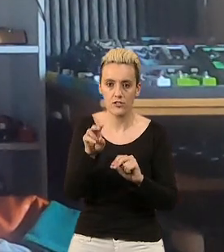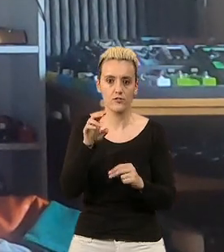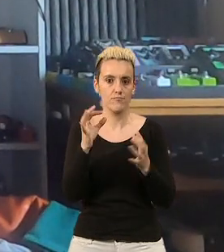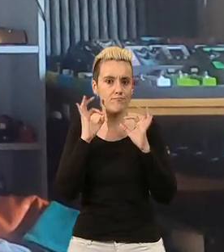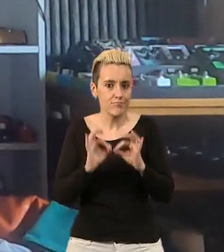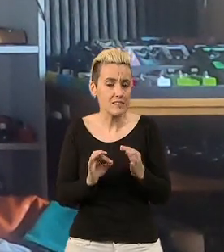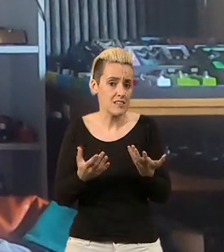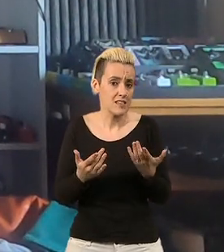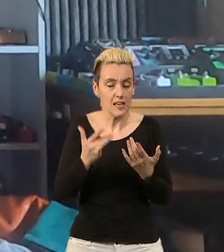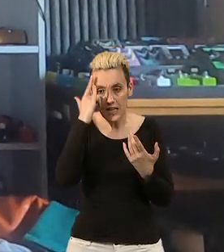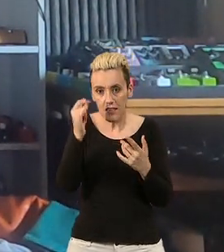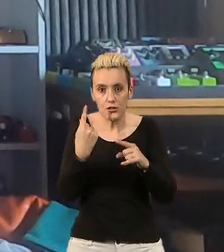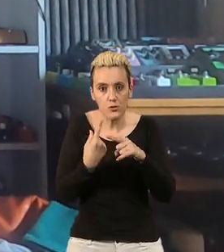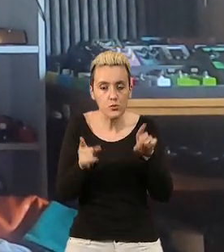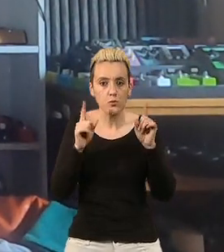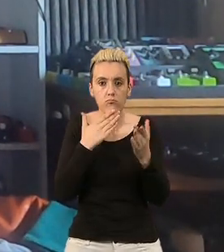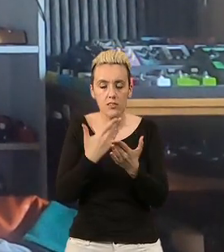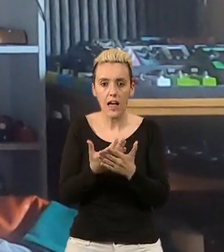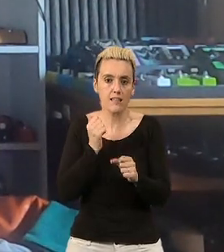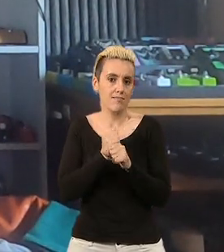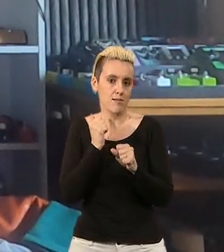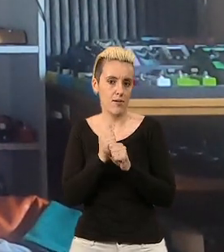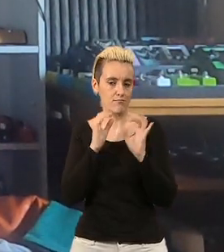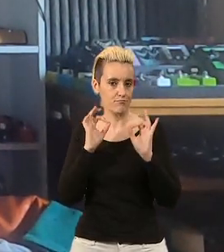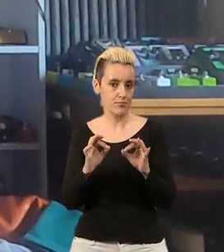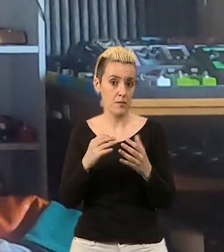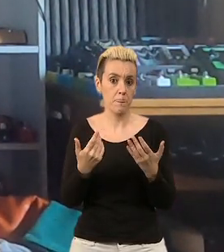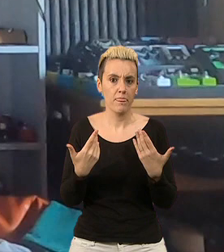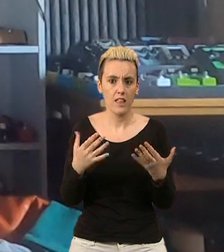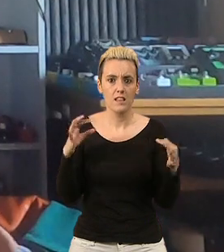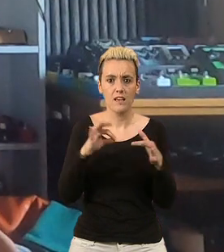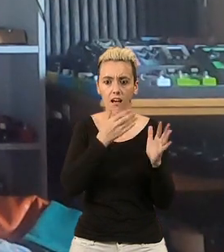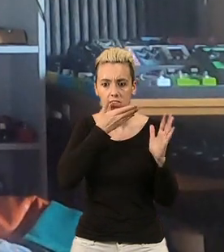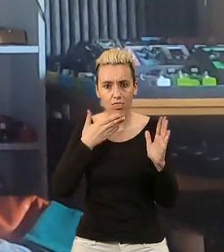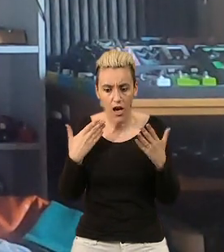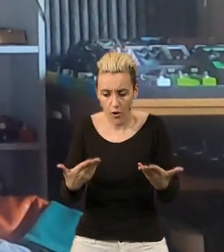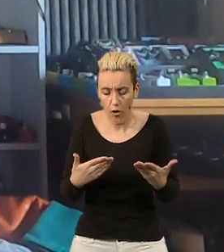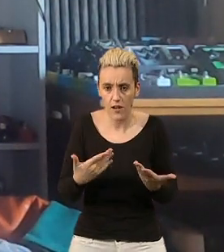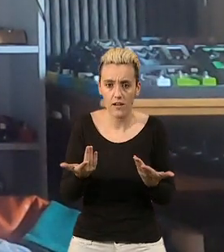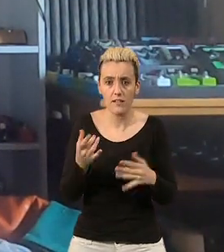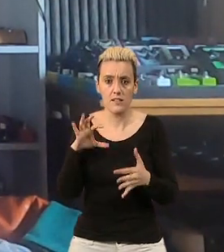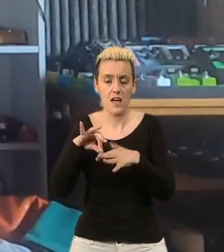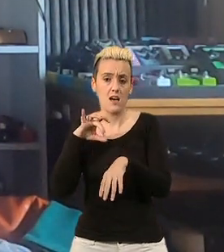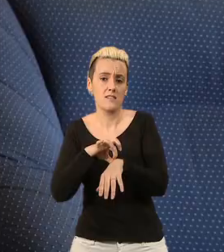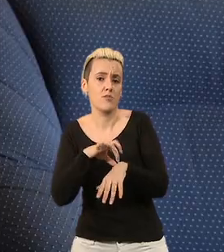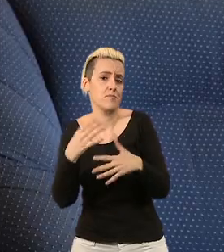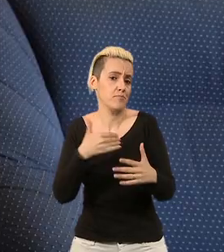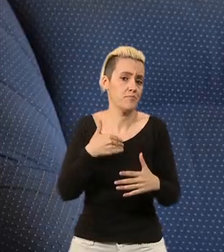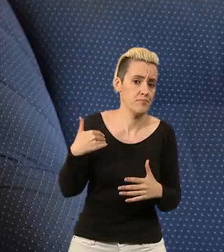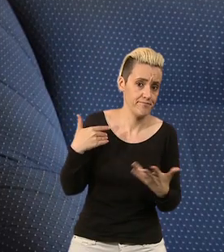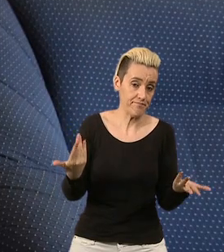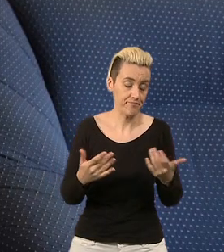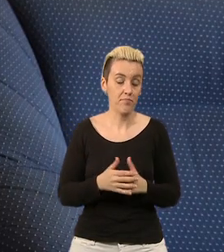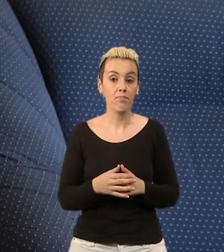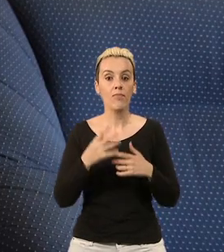a forma de fazer o seu trabalho nas condições sanitárias que existem atualmente. A